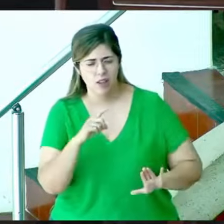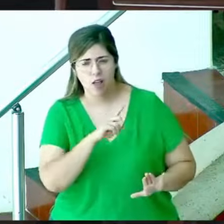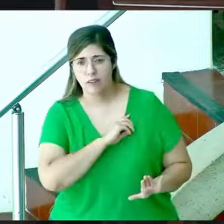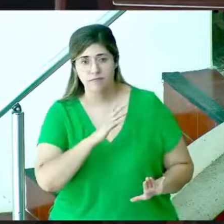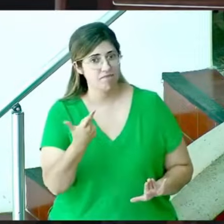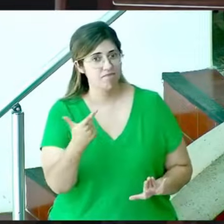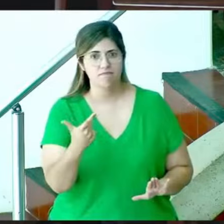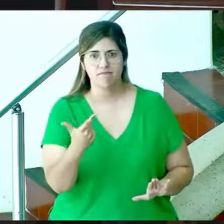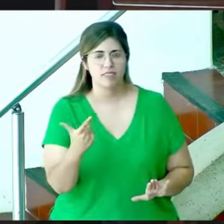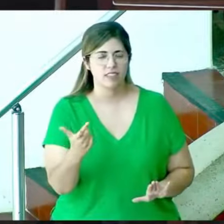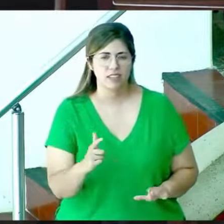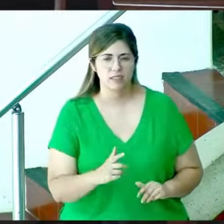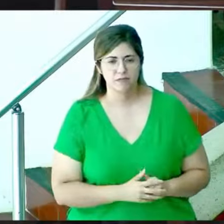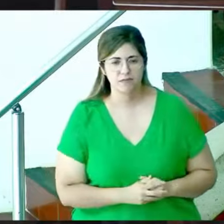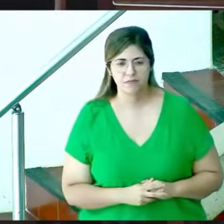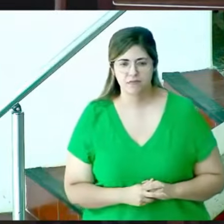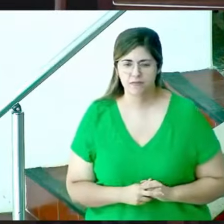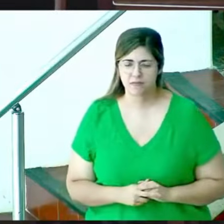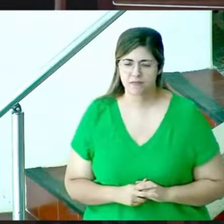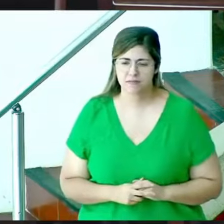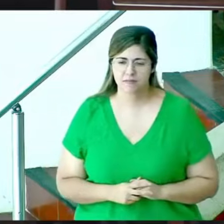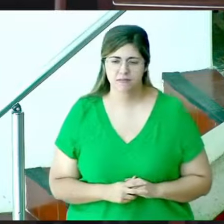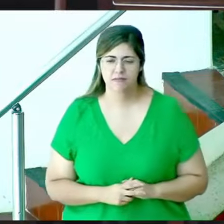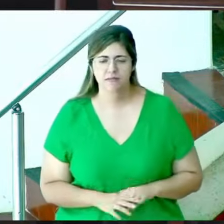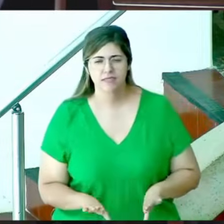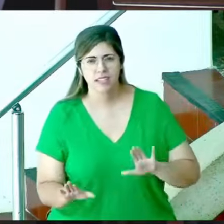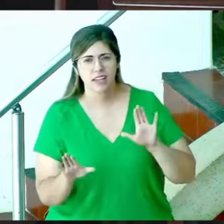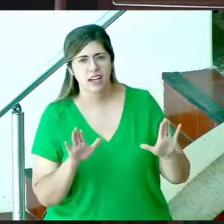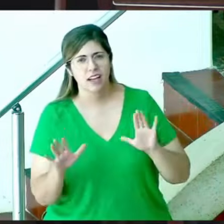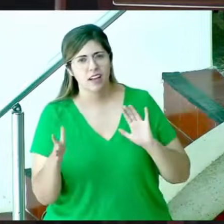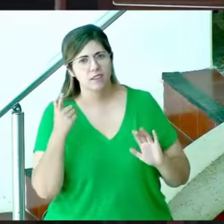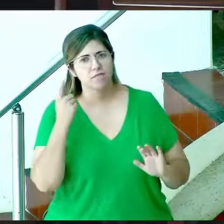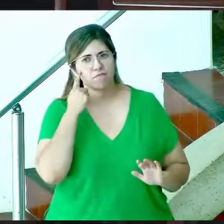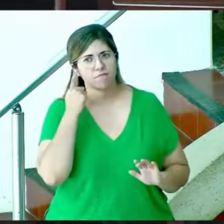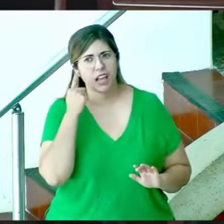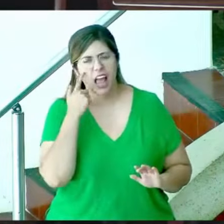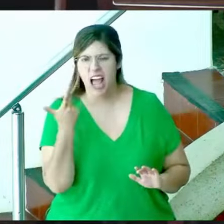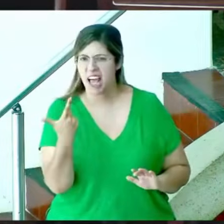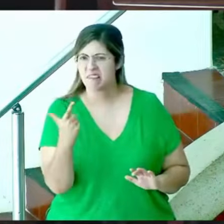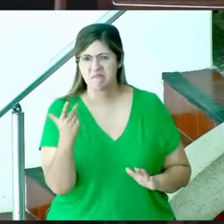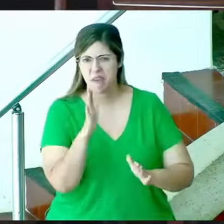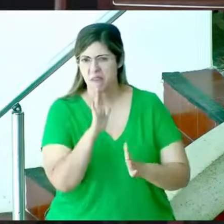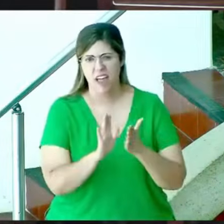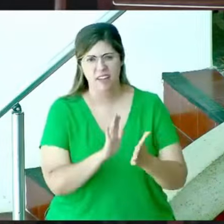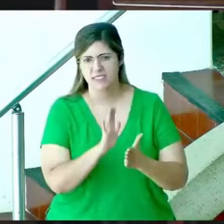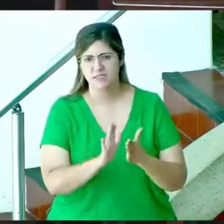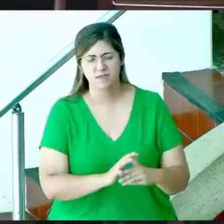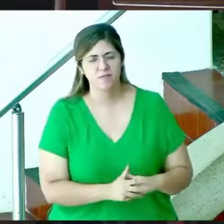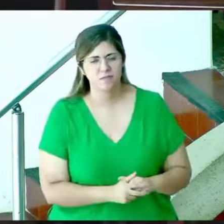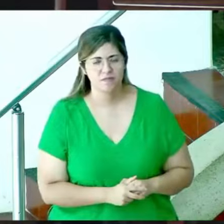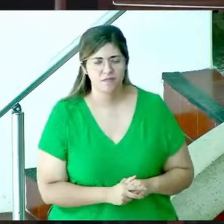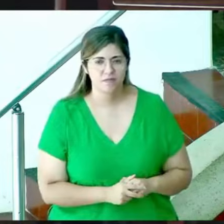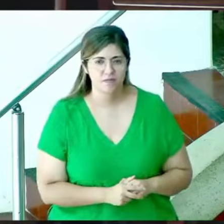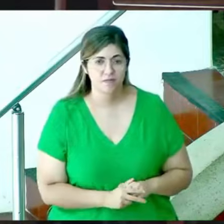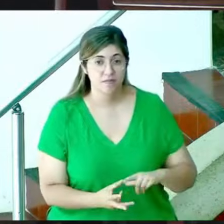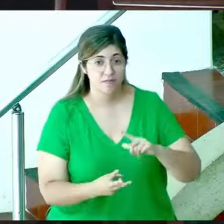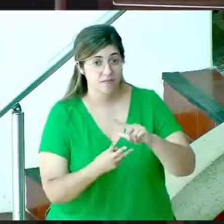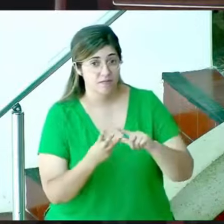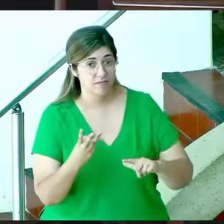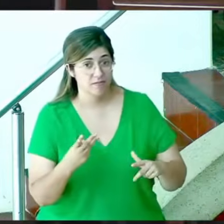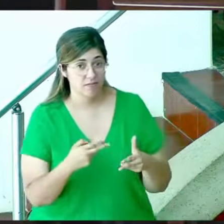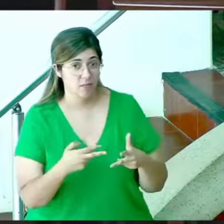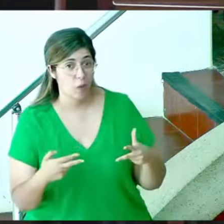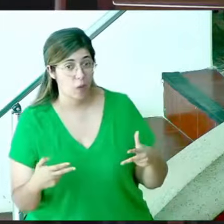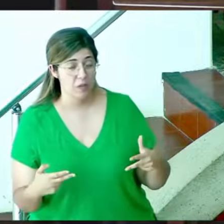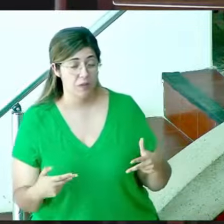isso, essas três coisas eu não tenho. Tem gente que é mais expansivo e logo fala, eu não tenho nada disso, meu Deus do céu. Ele vai falar dessas, eu já estou antecipando, deixa eu